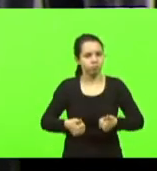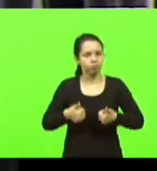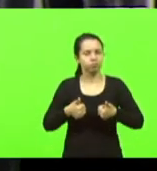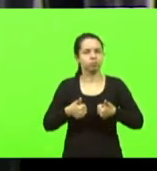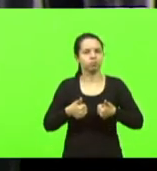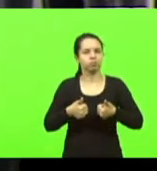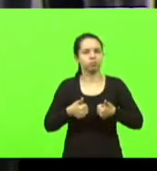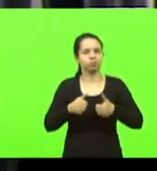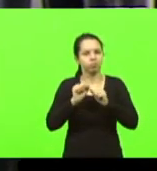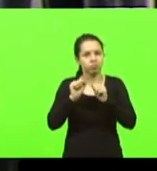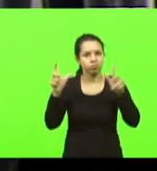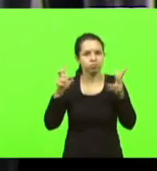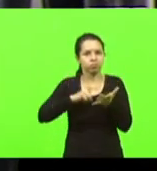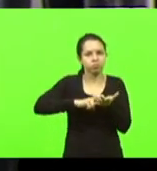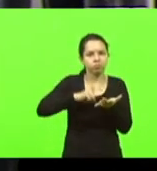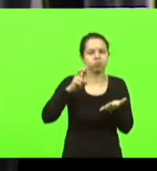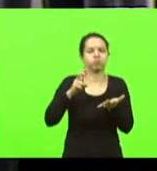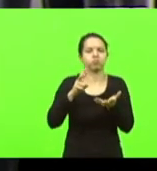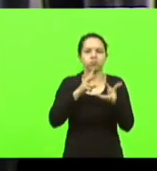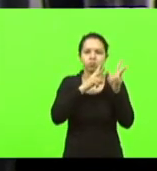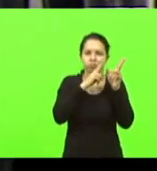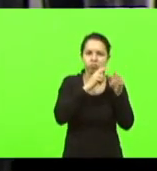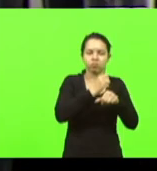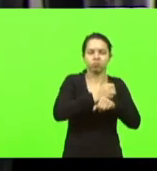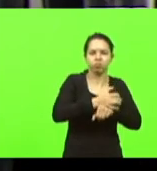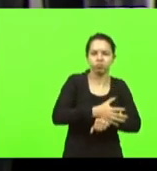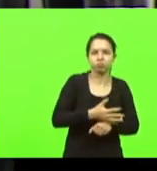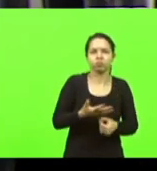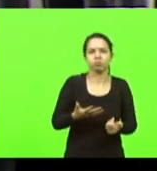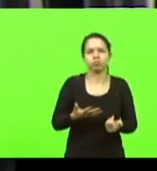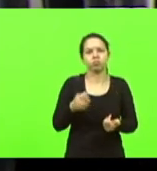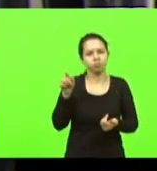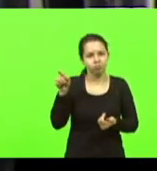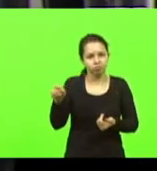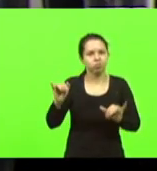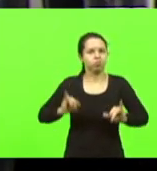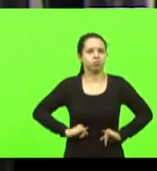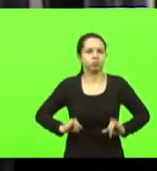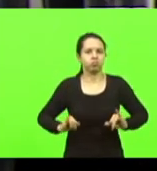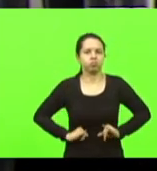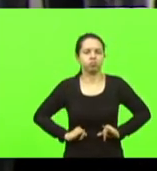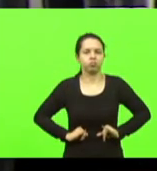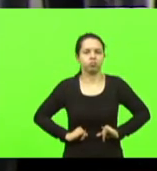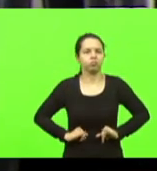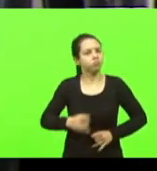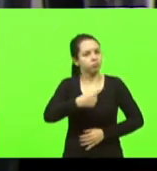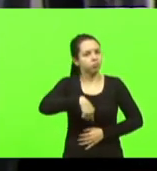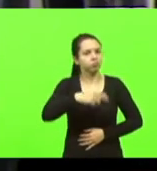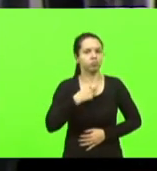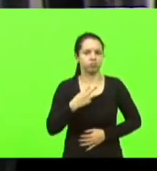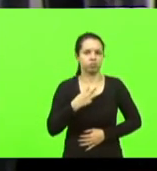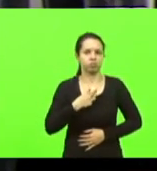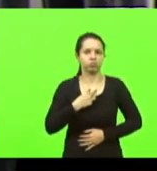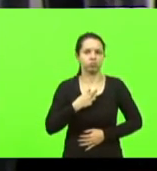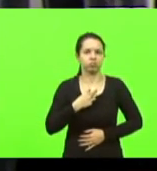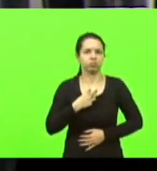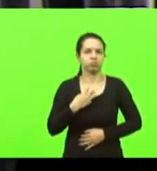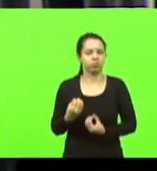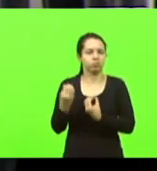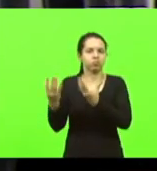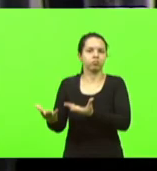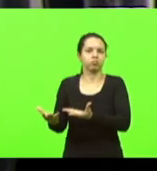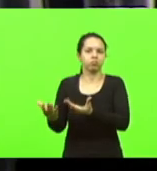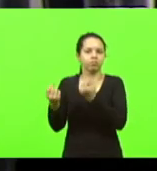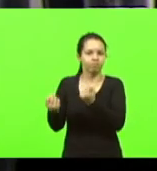é ele que vai pagar conta nós não podemos deixar nas costas do mais frágil